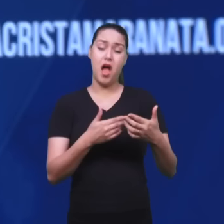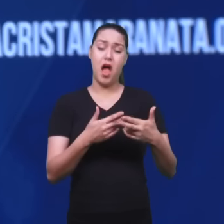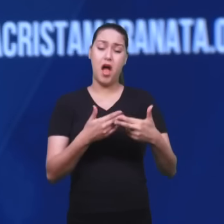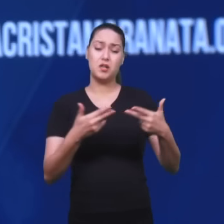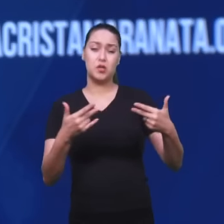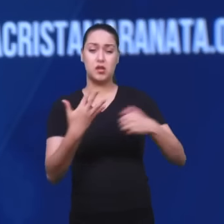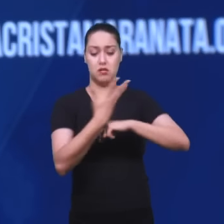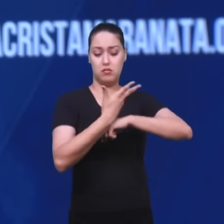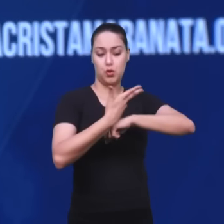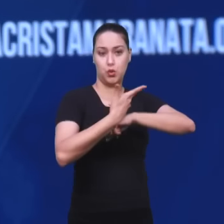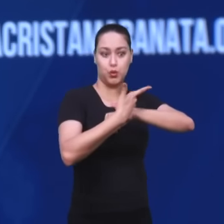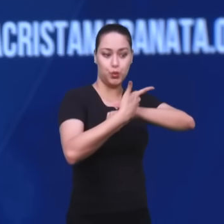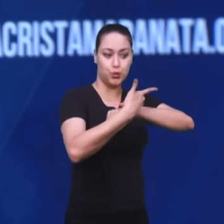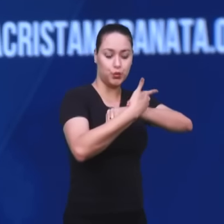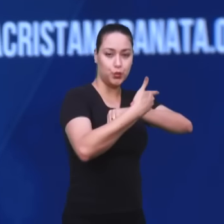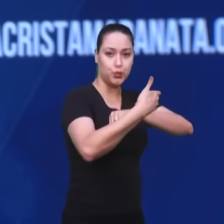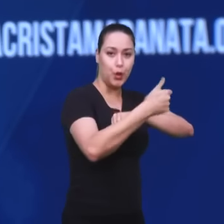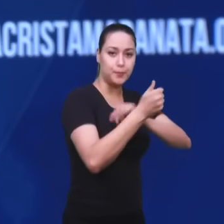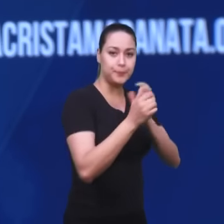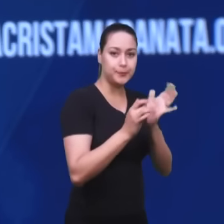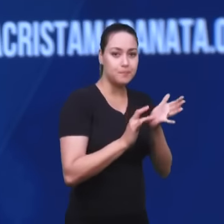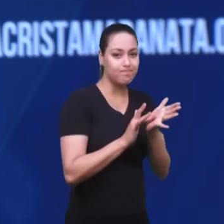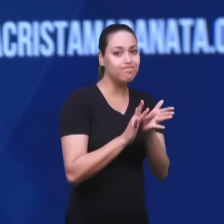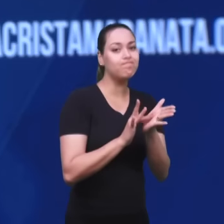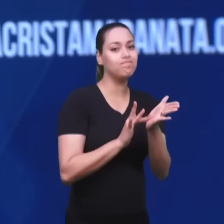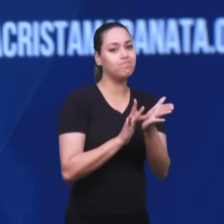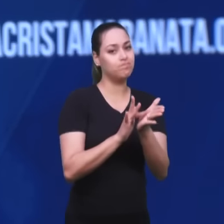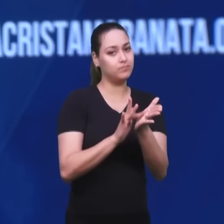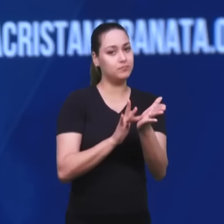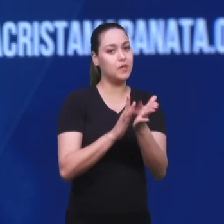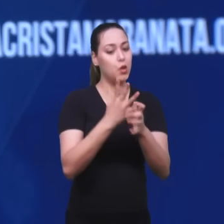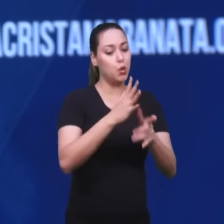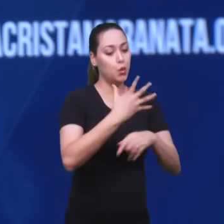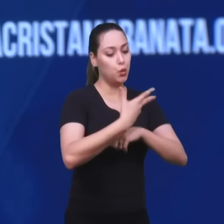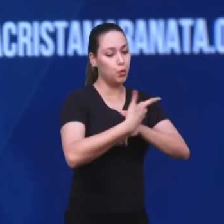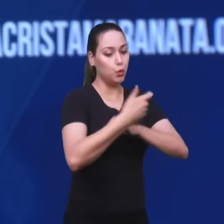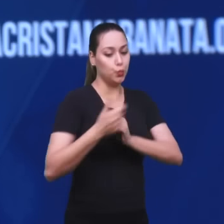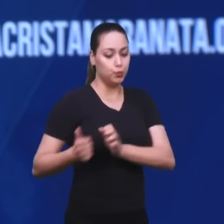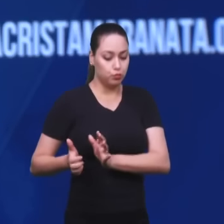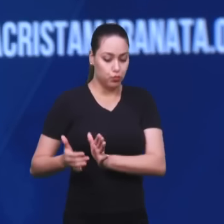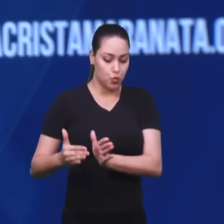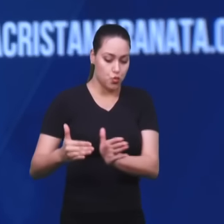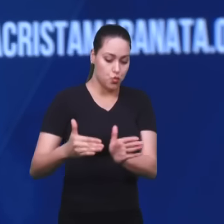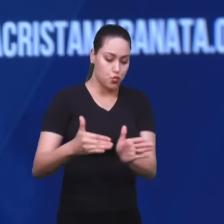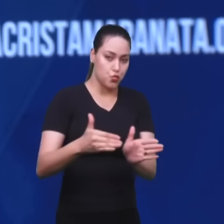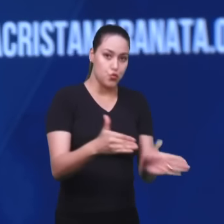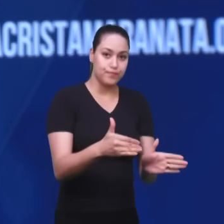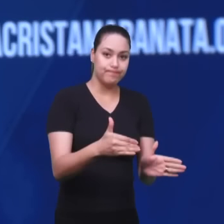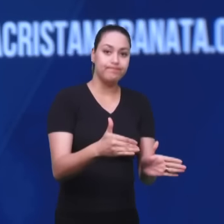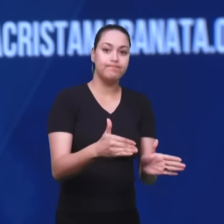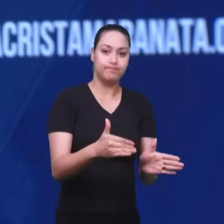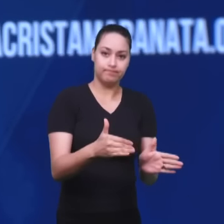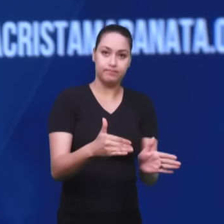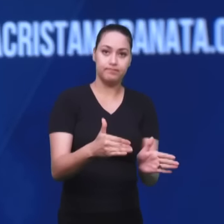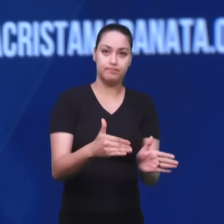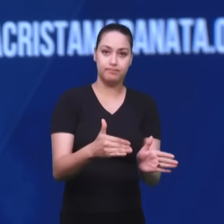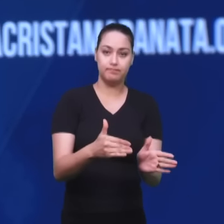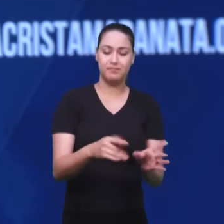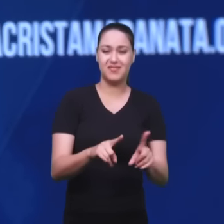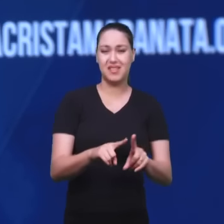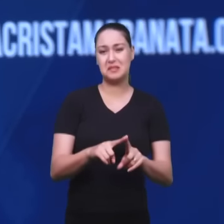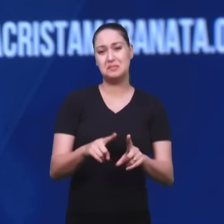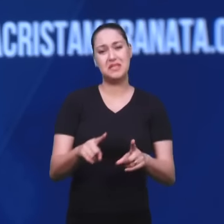Enganos Que muitas vezes nos atraem Mas que Atrás deste engodo Há uma cilada